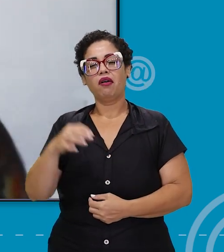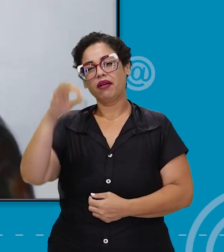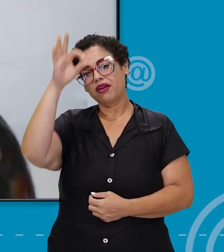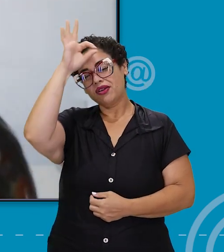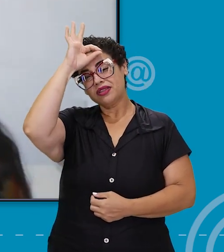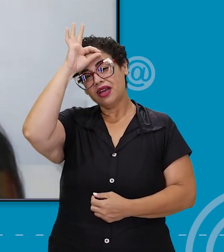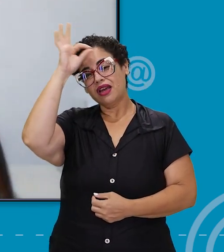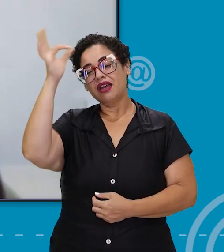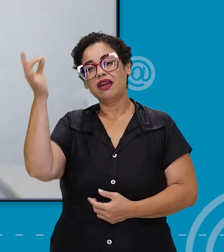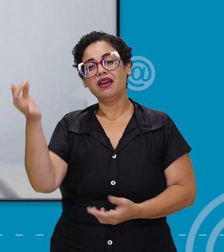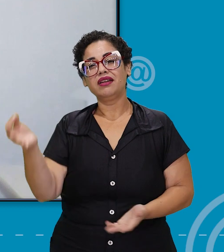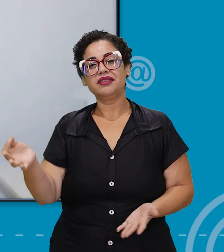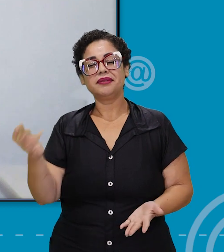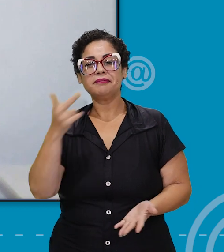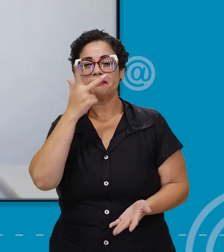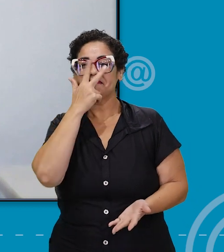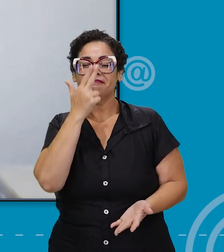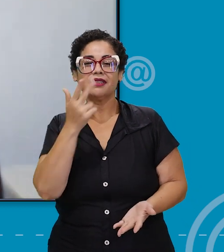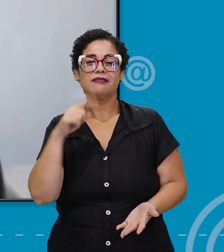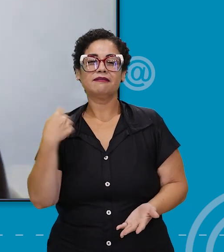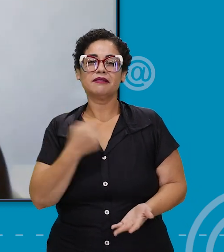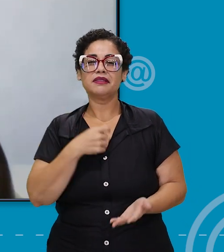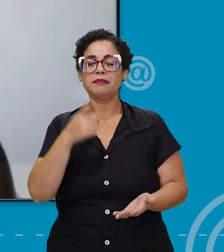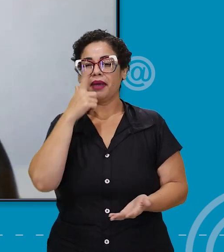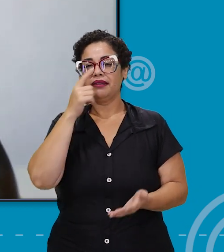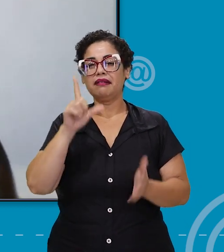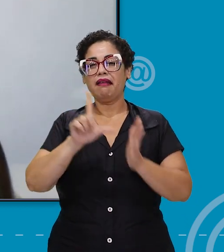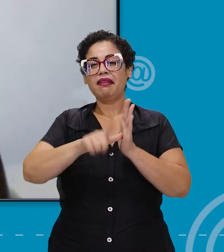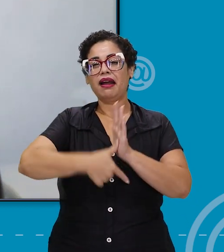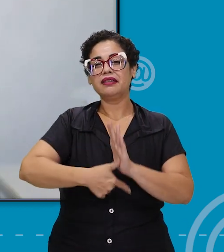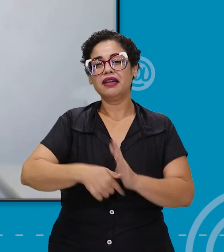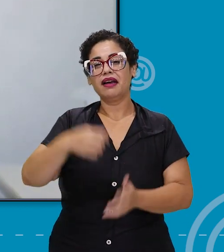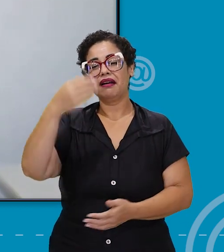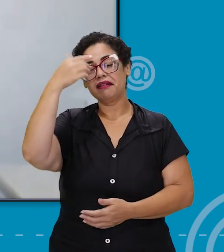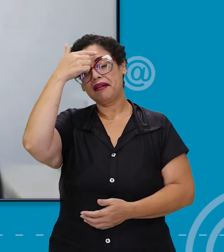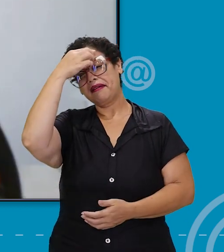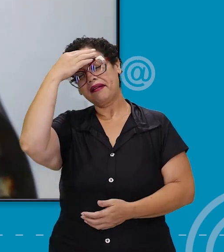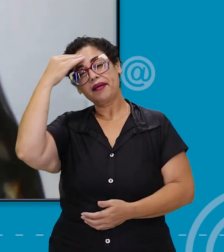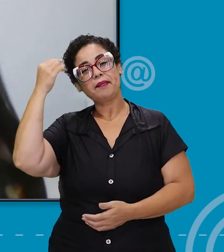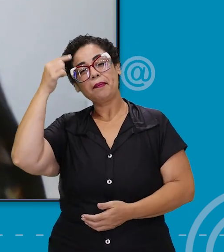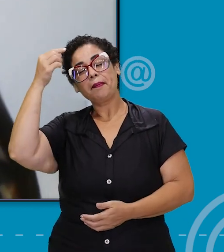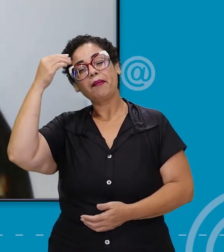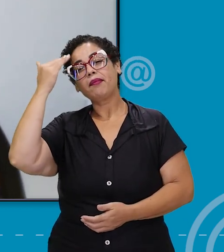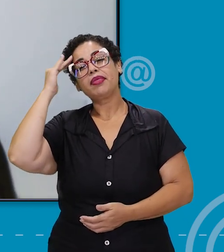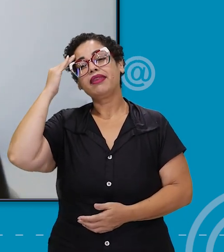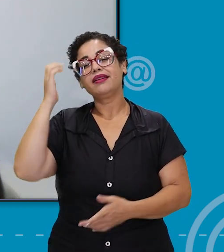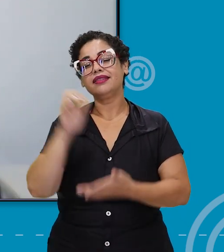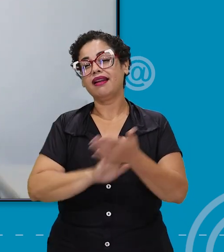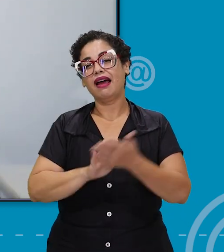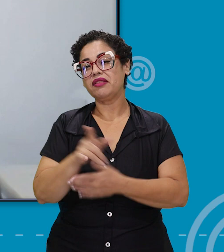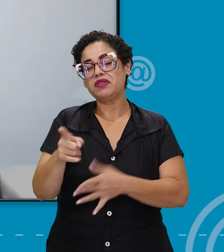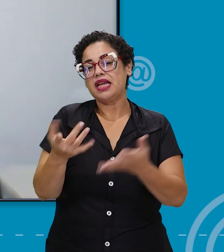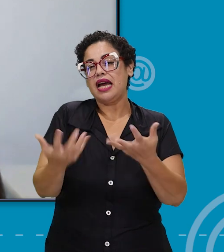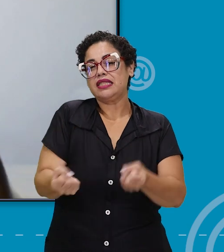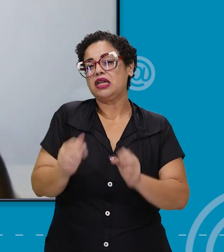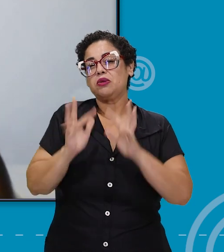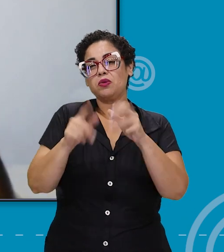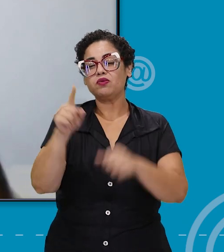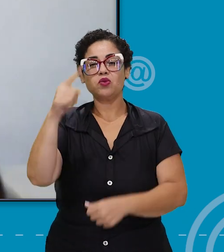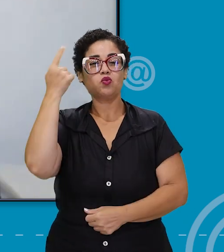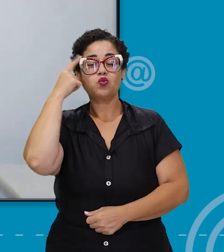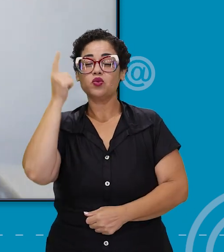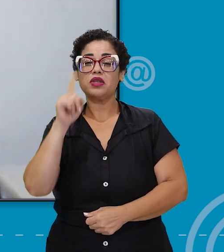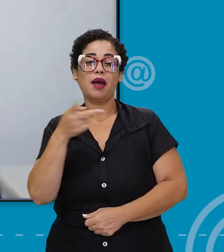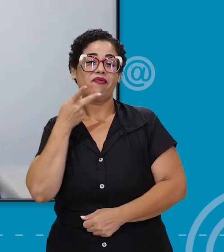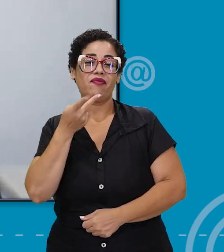muito ingênuos, né? Como se a gente fosse atrasados. Você é uma mulher indígena, então você aceita tudo,